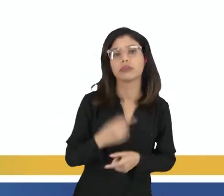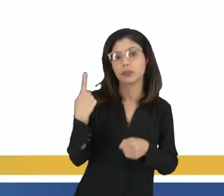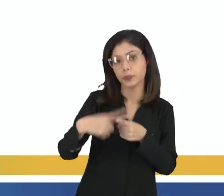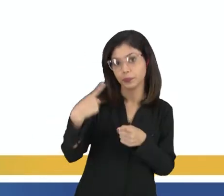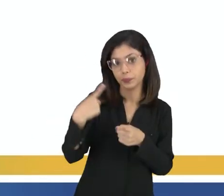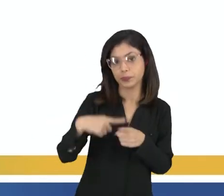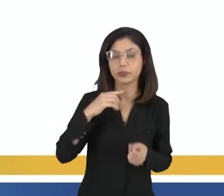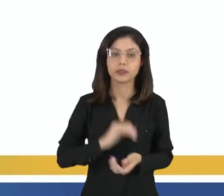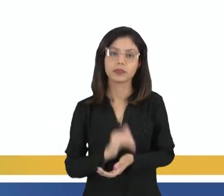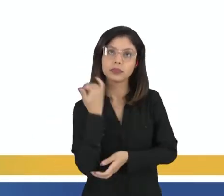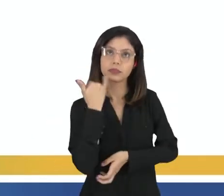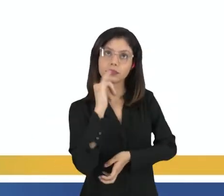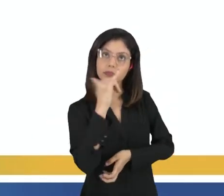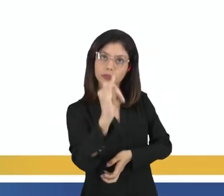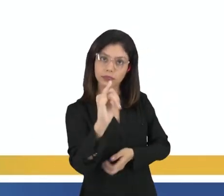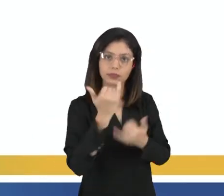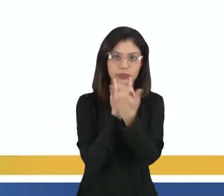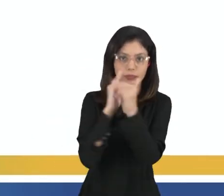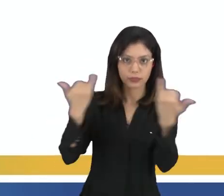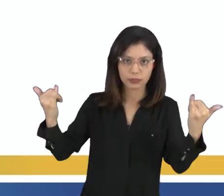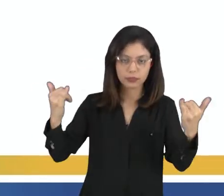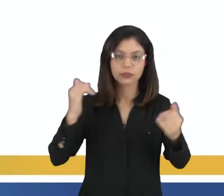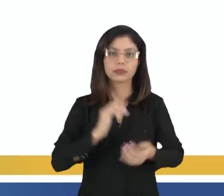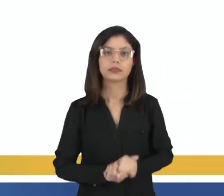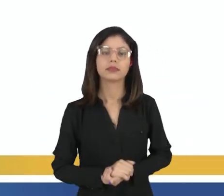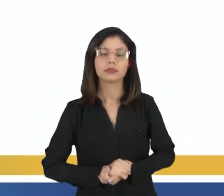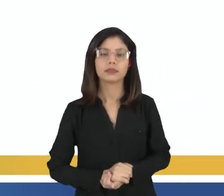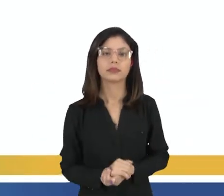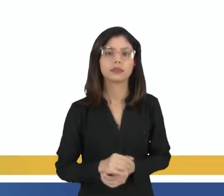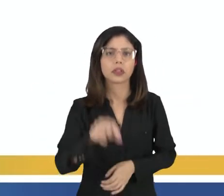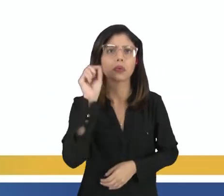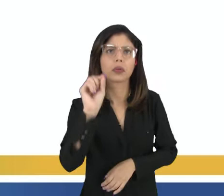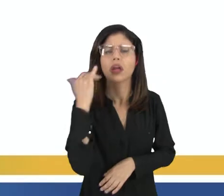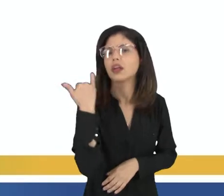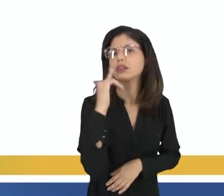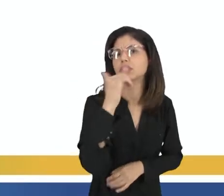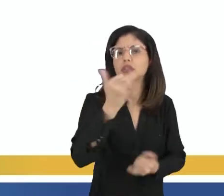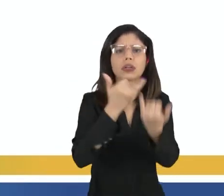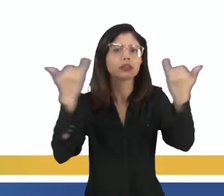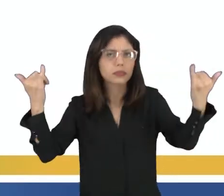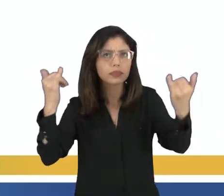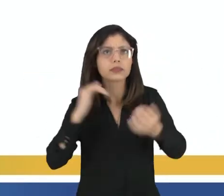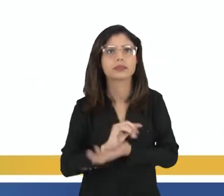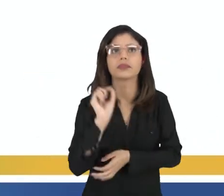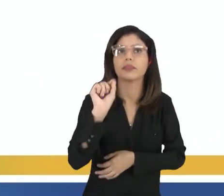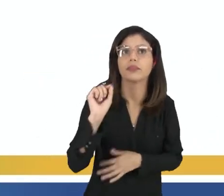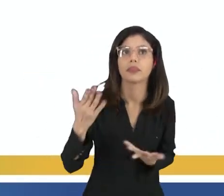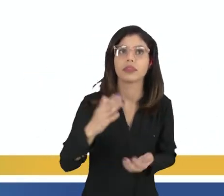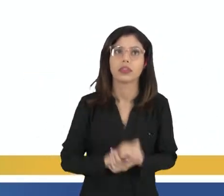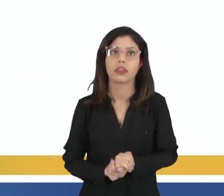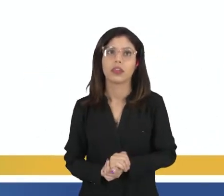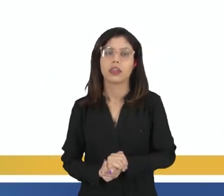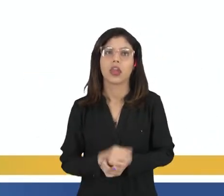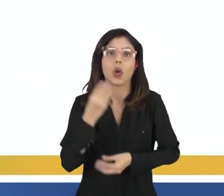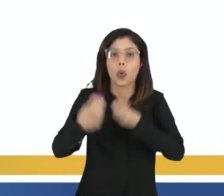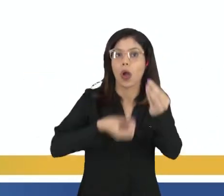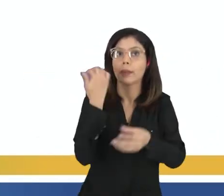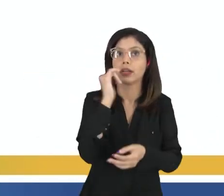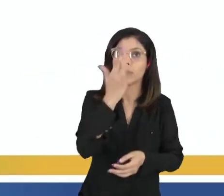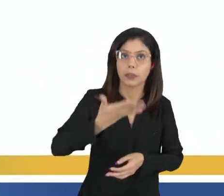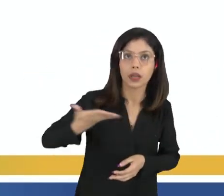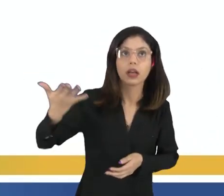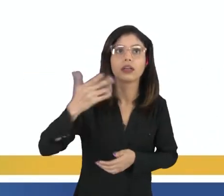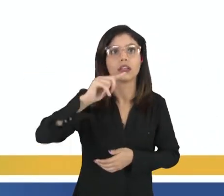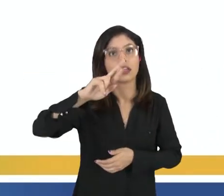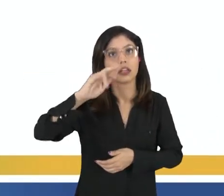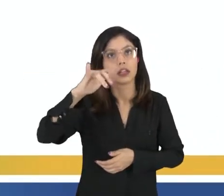Por conta da energia elétrica. Então, o que é a energia elétrica? É uma forma de